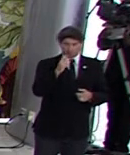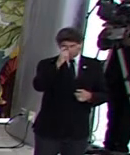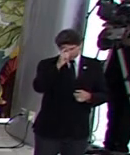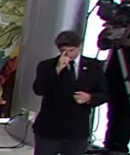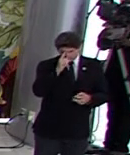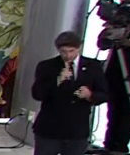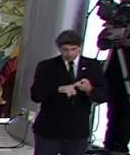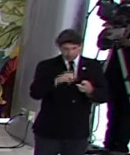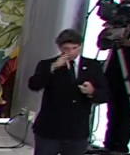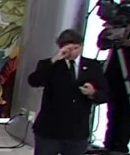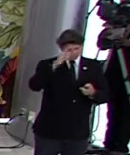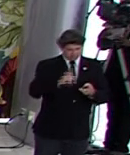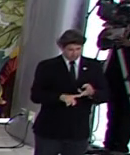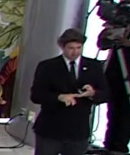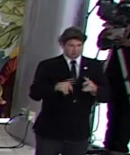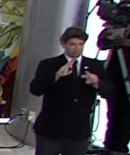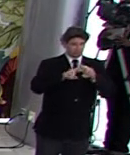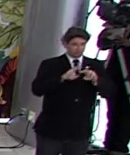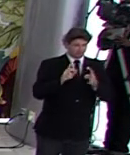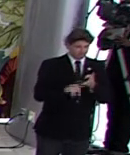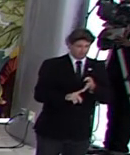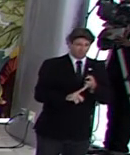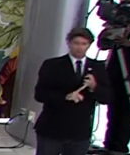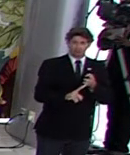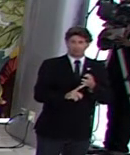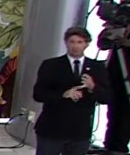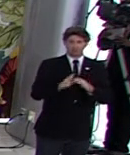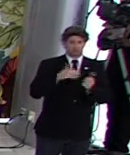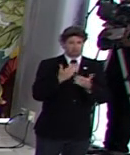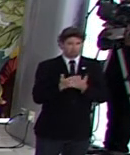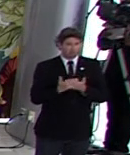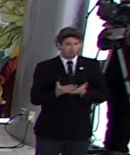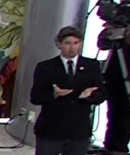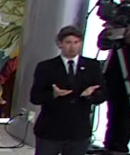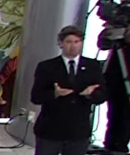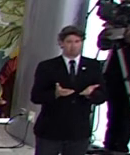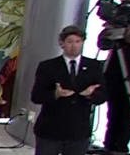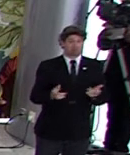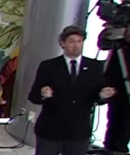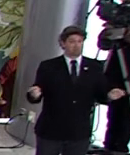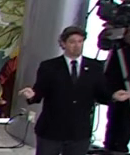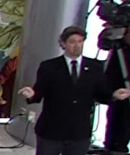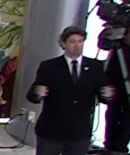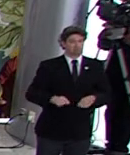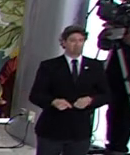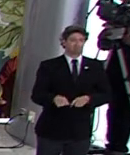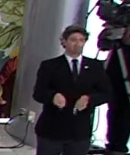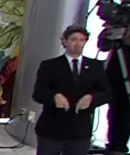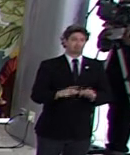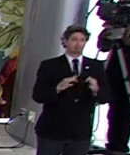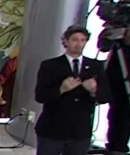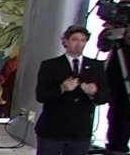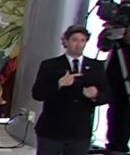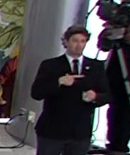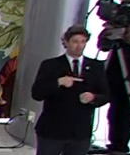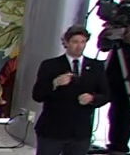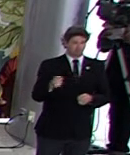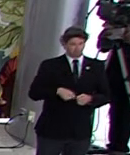hospitais, os exércitos, presídios, as escolas e o potencial da agricultura